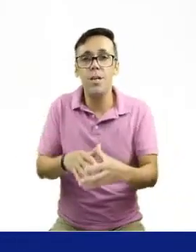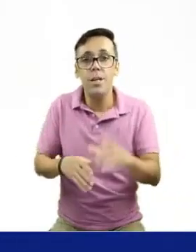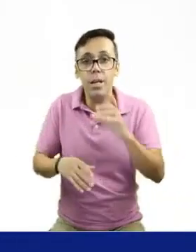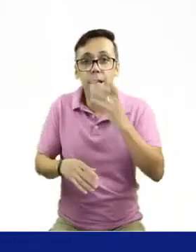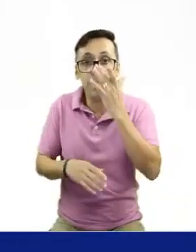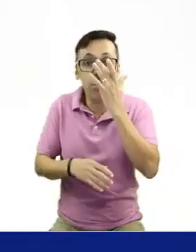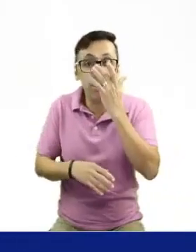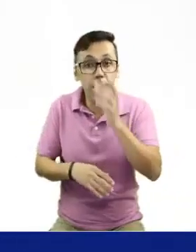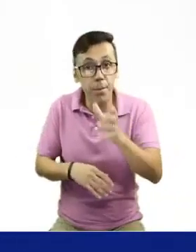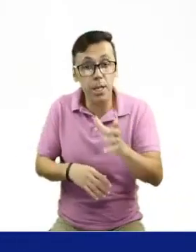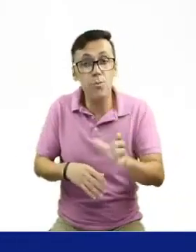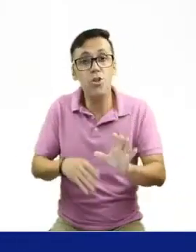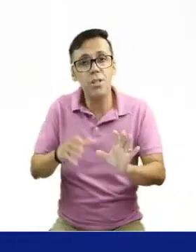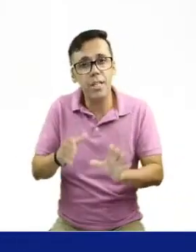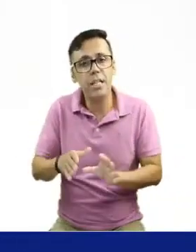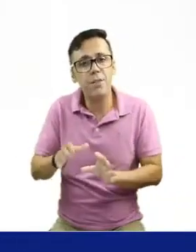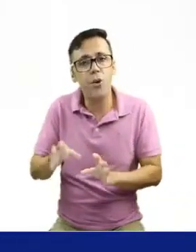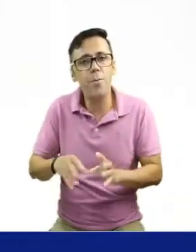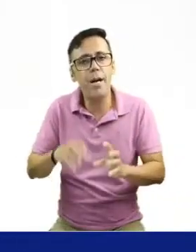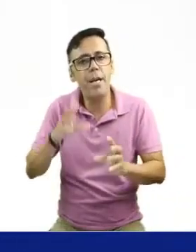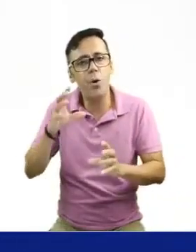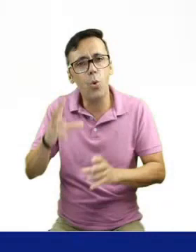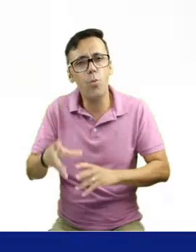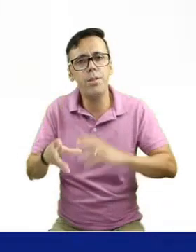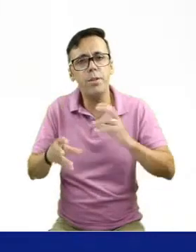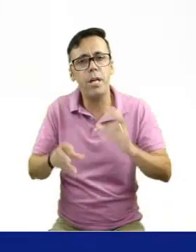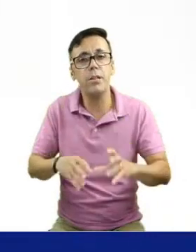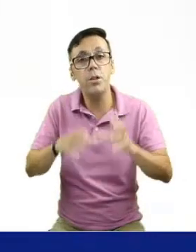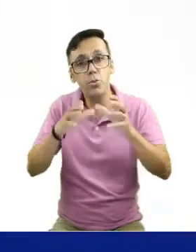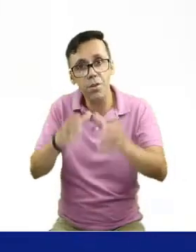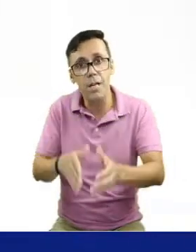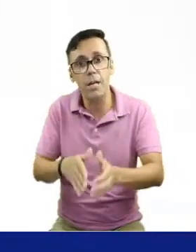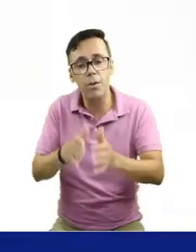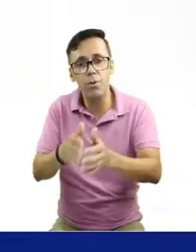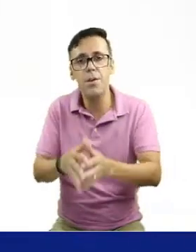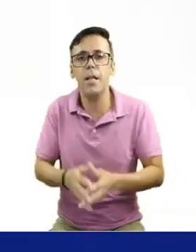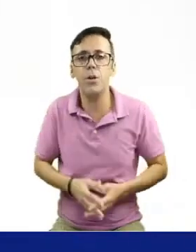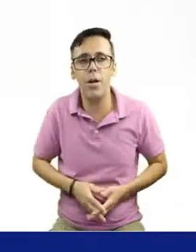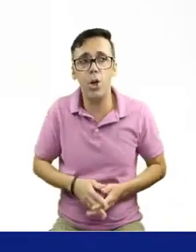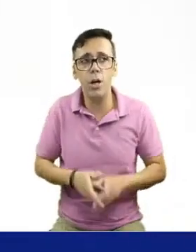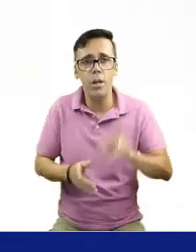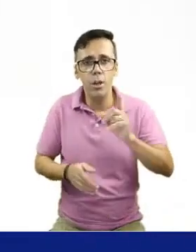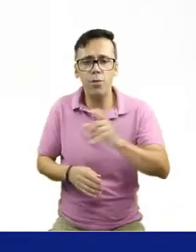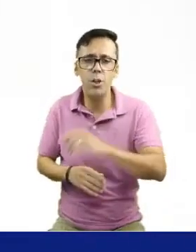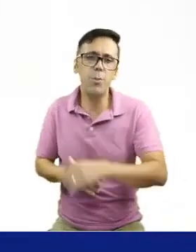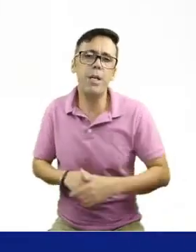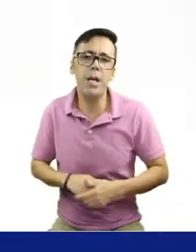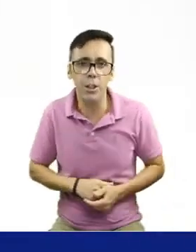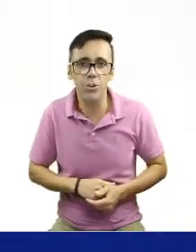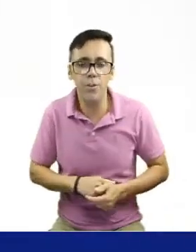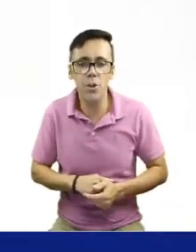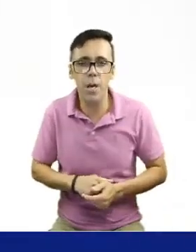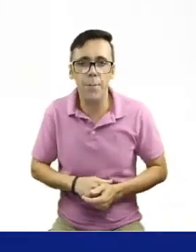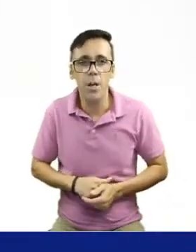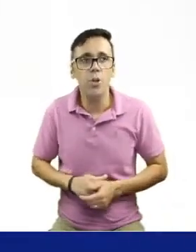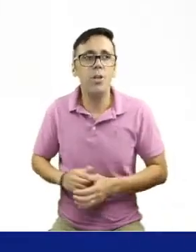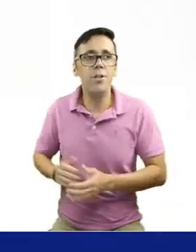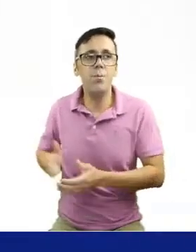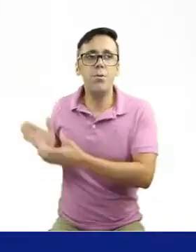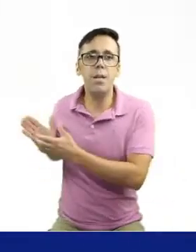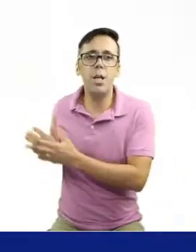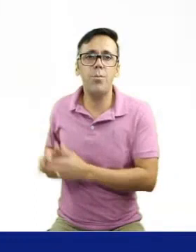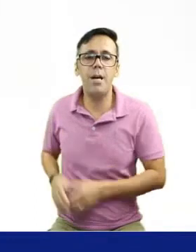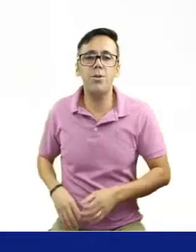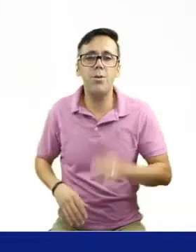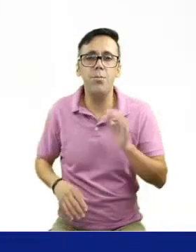municípios em relação até mesmo de certa forma em algumas Autarquias do estado é um salário melhor eu vou te explicar isso veja bem